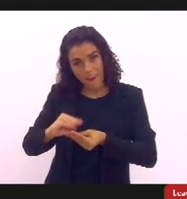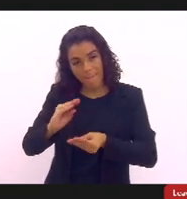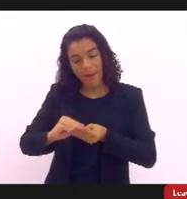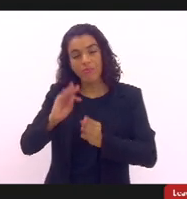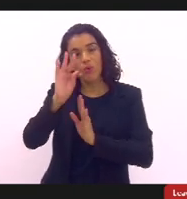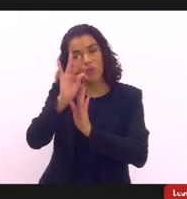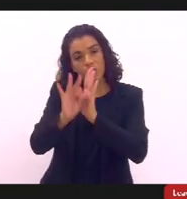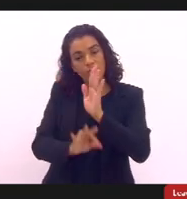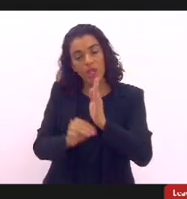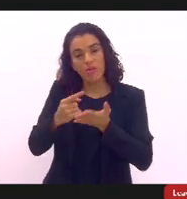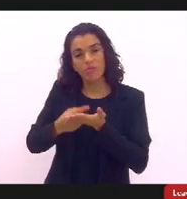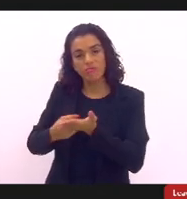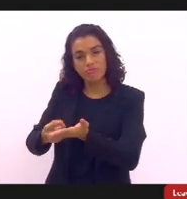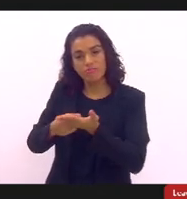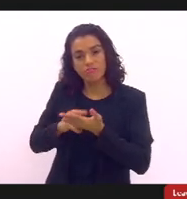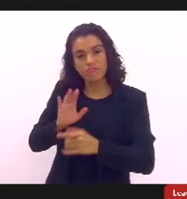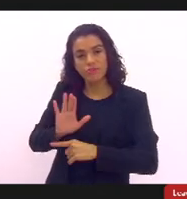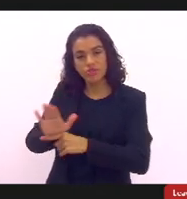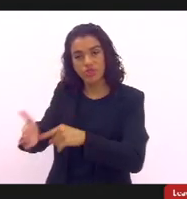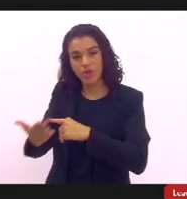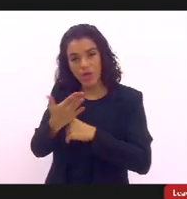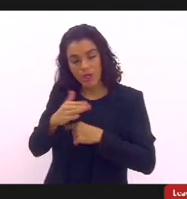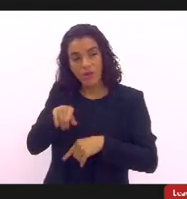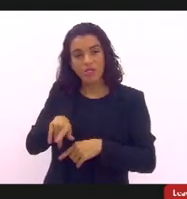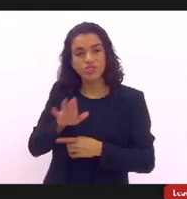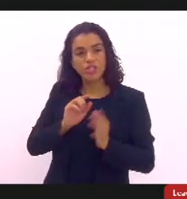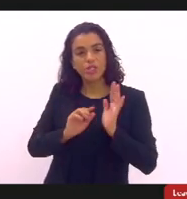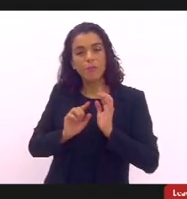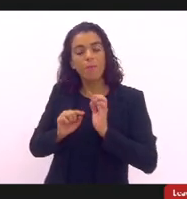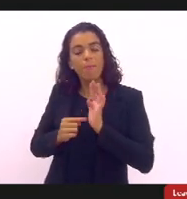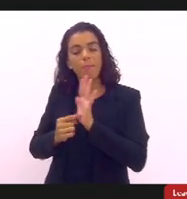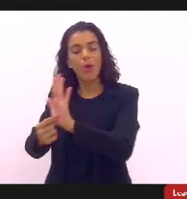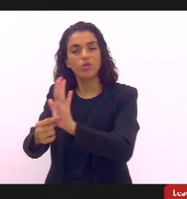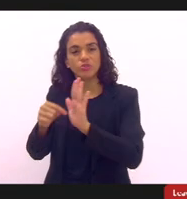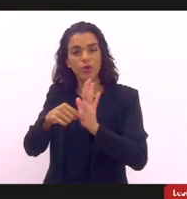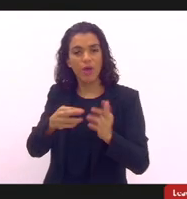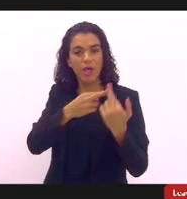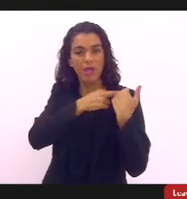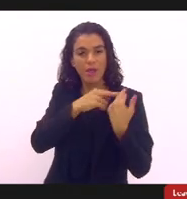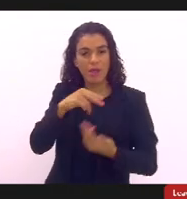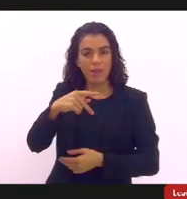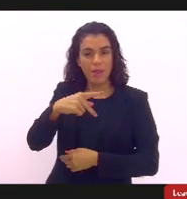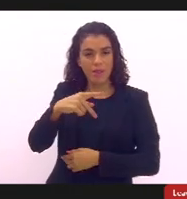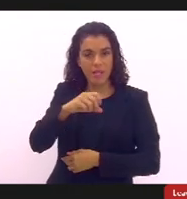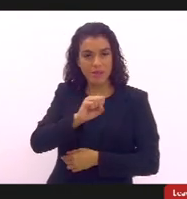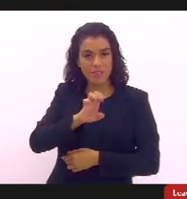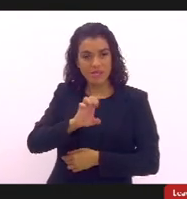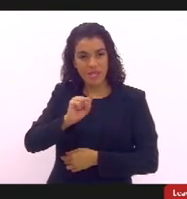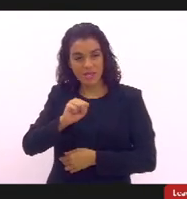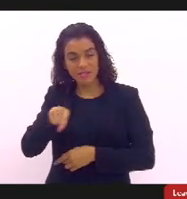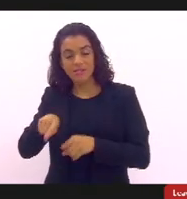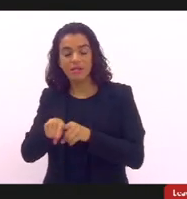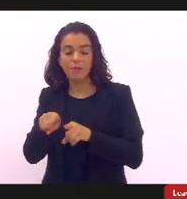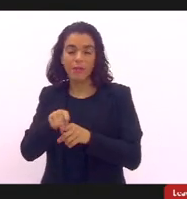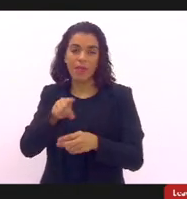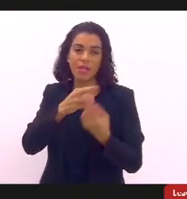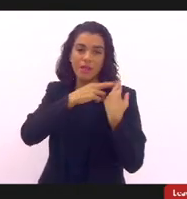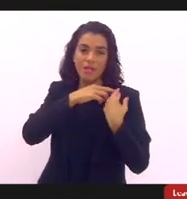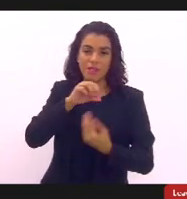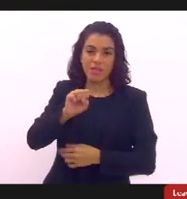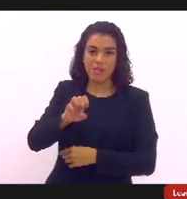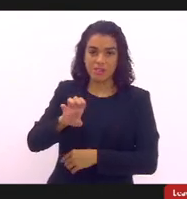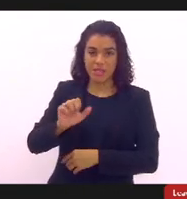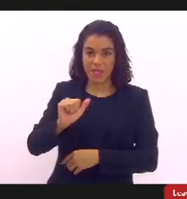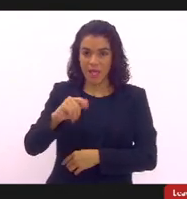de cooperação, né, onde a gente apresentou as competências da SES e as competências da SEAP em relação a essa